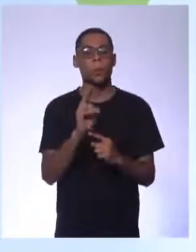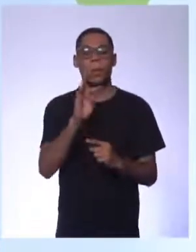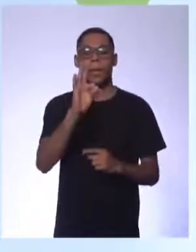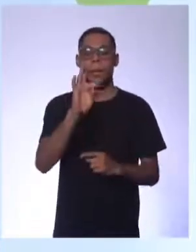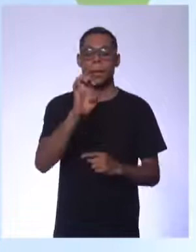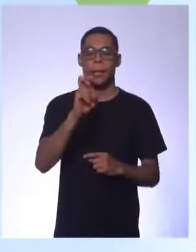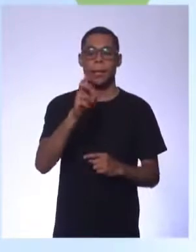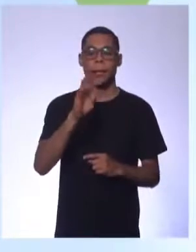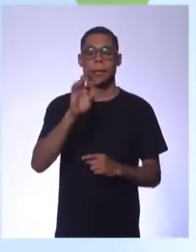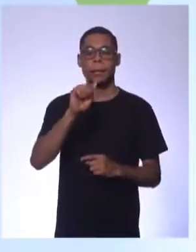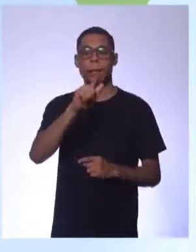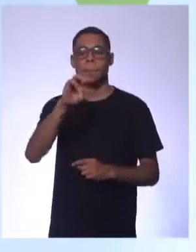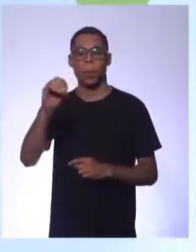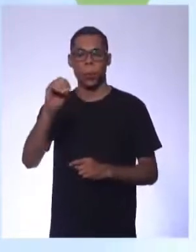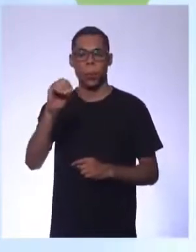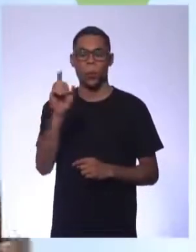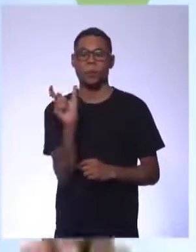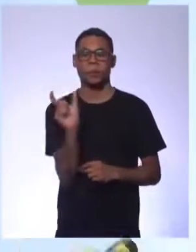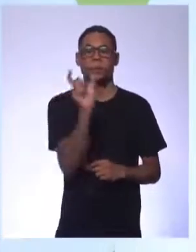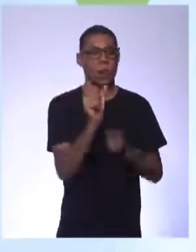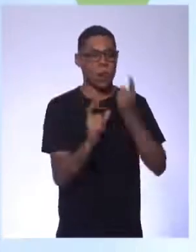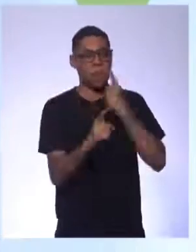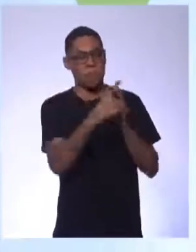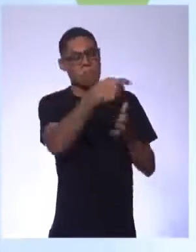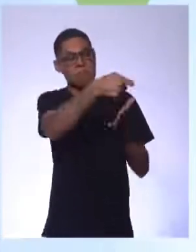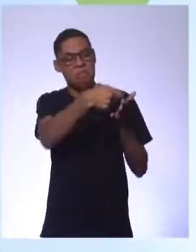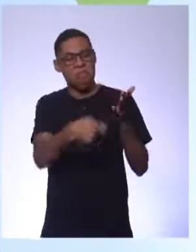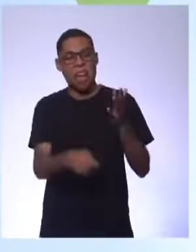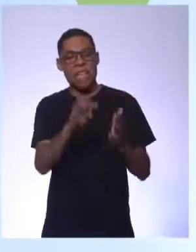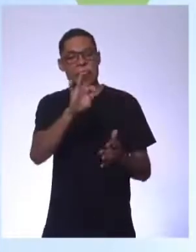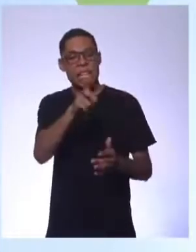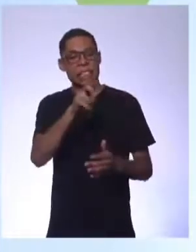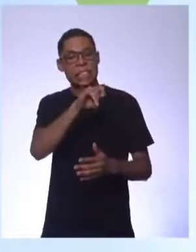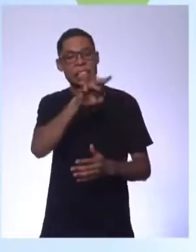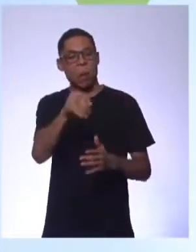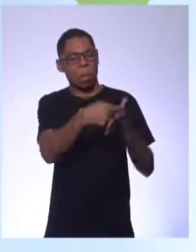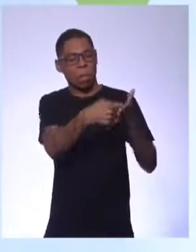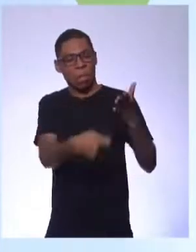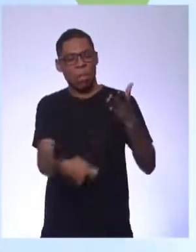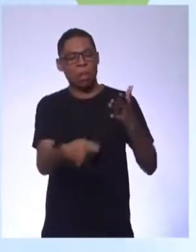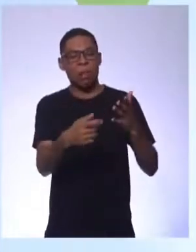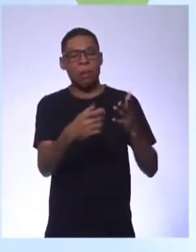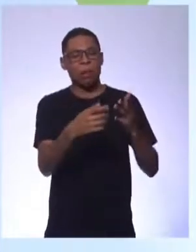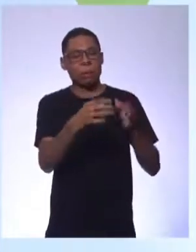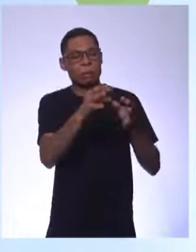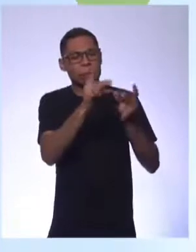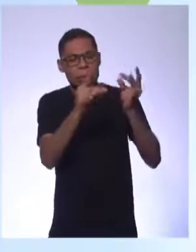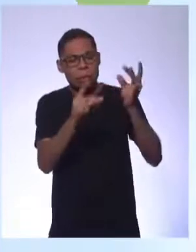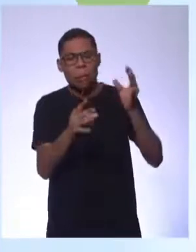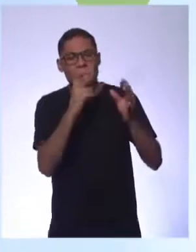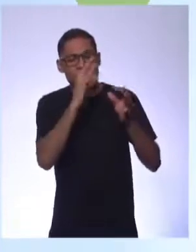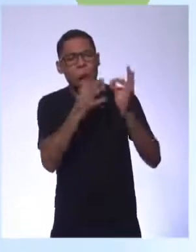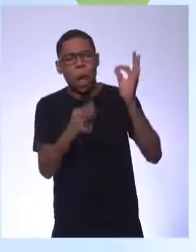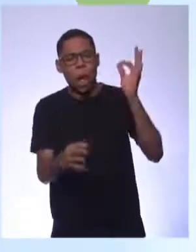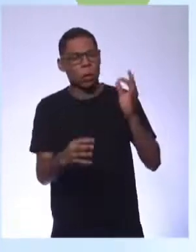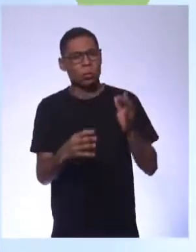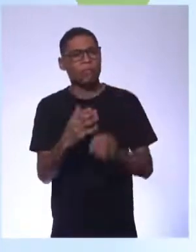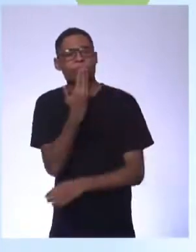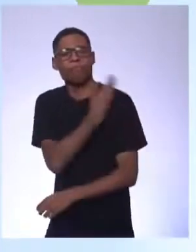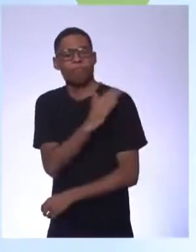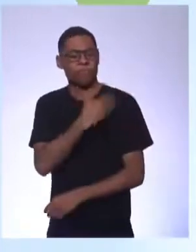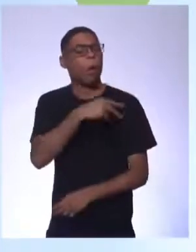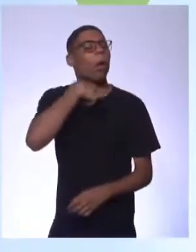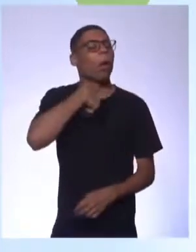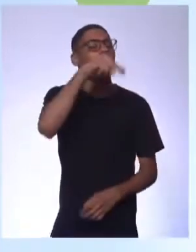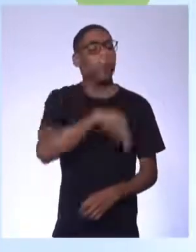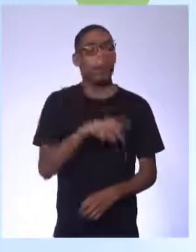textão. Né? Lá vem o cara com textão, ou seja, nossa, ele quer argumentar, e aí cria-se um ambiente de preconceito, e isso a gente tem que tomar